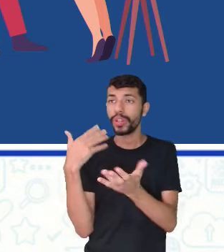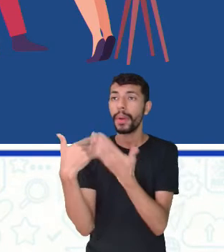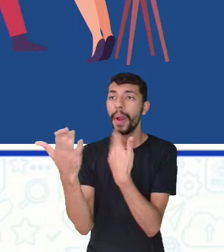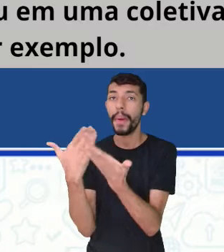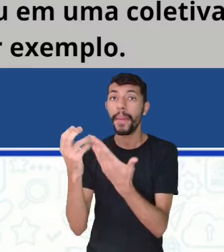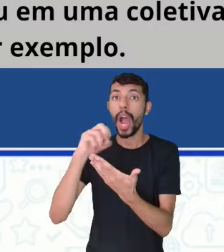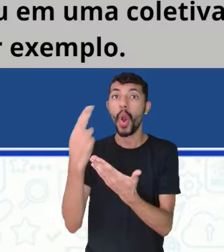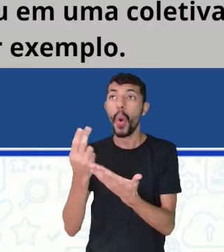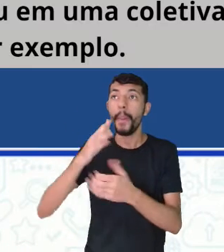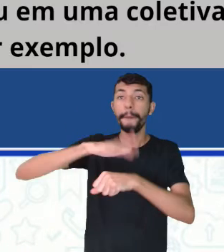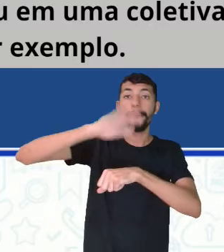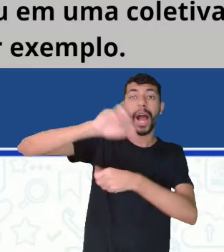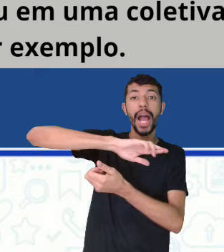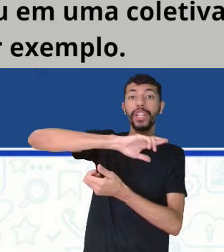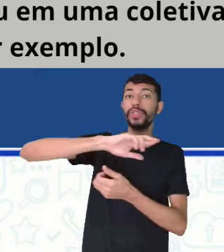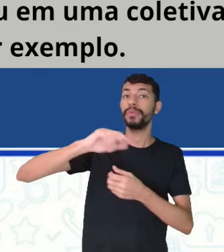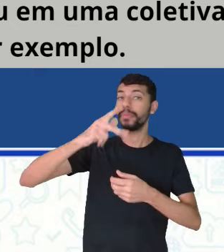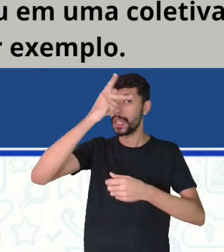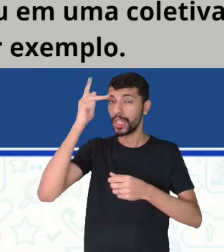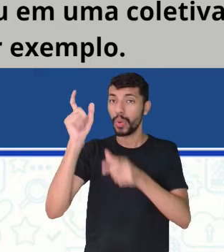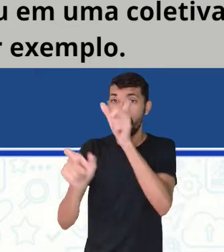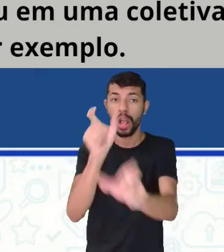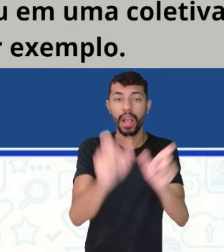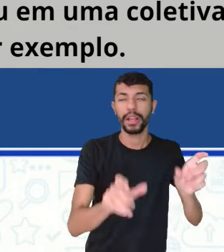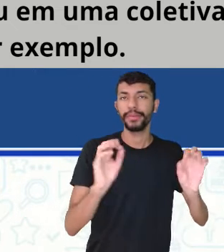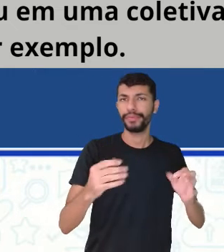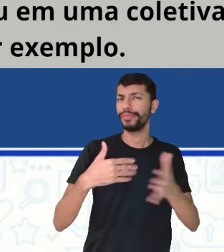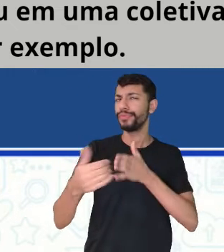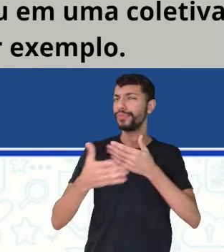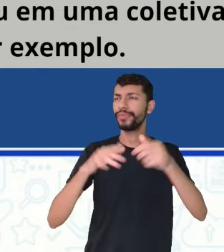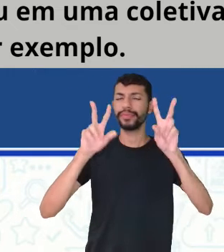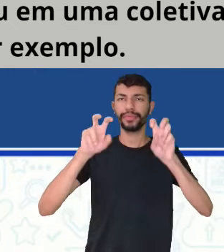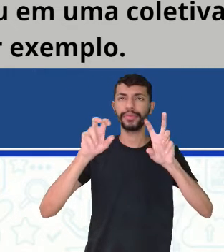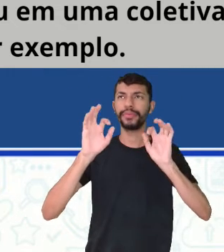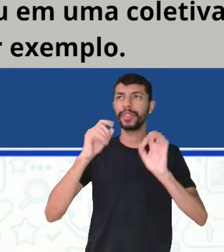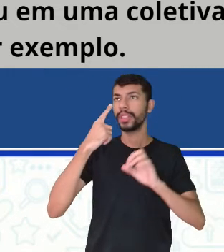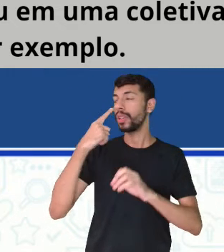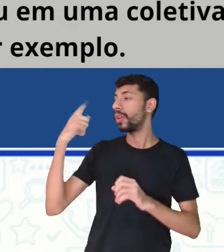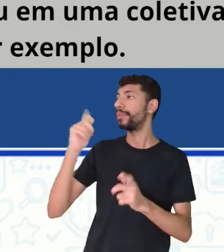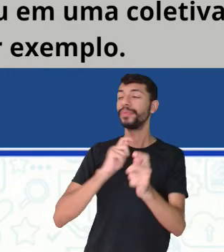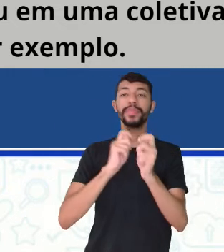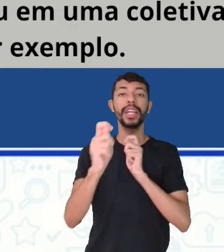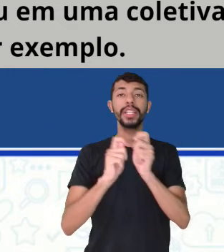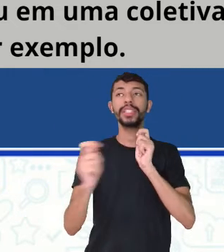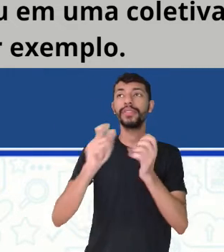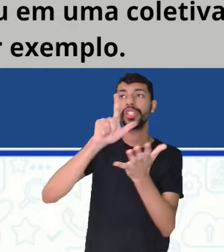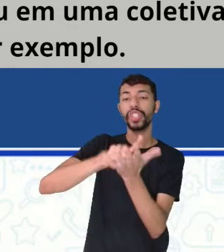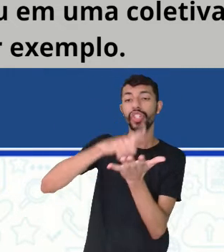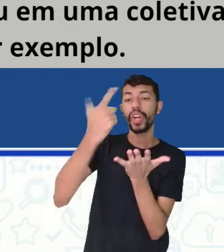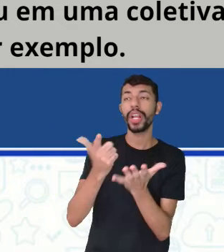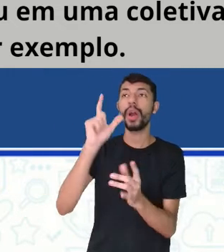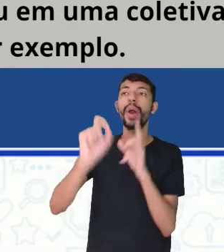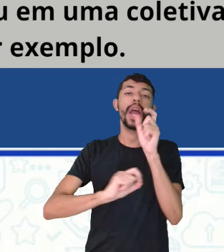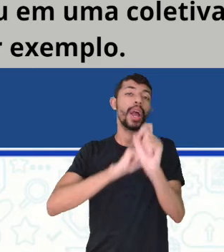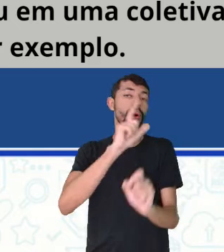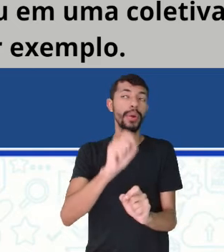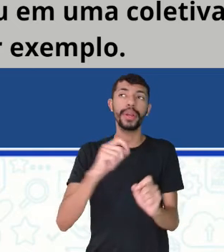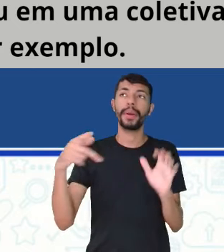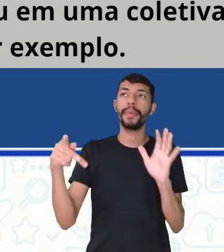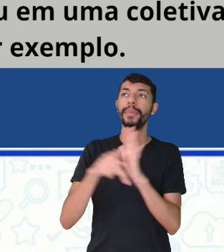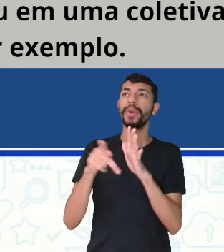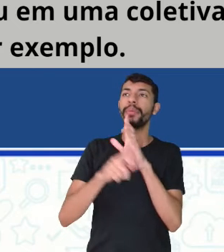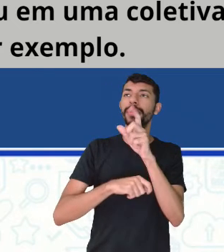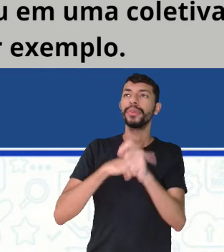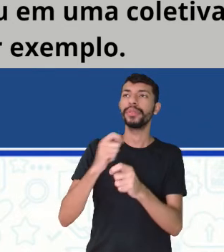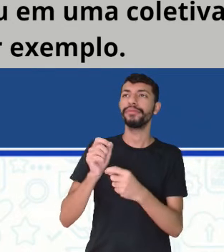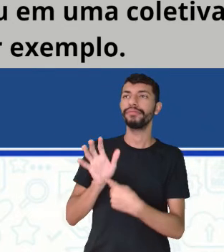assunto. A entrevista jornalística, não é de ordem do relatar. E